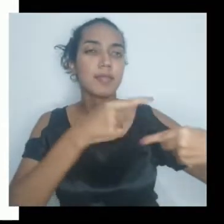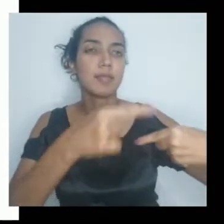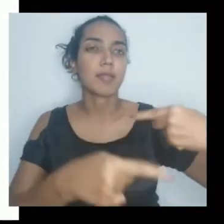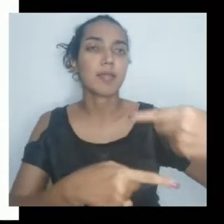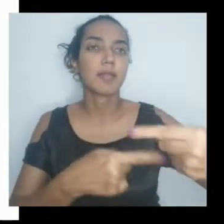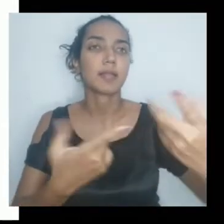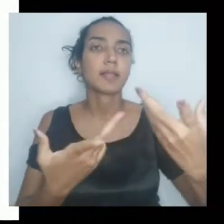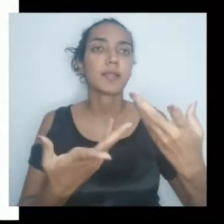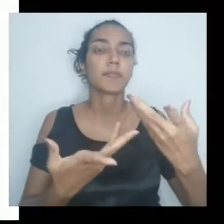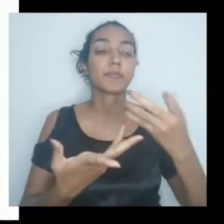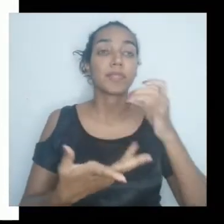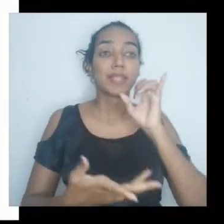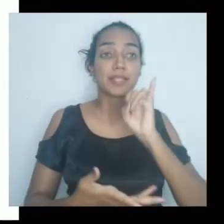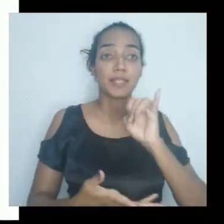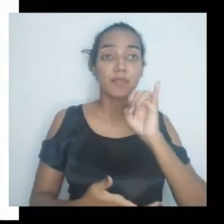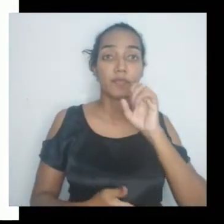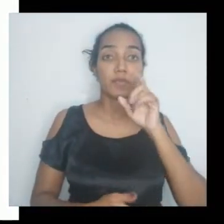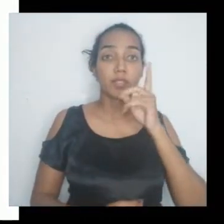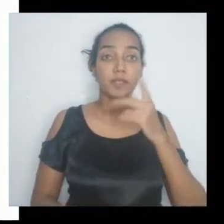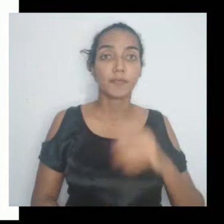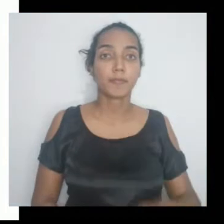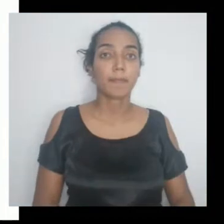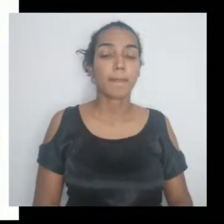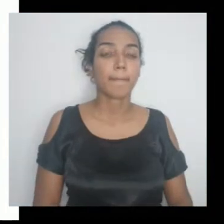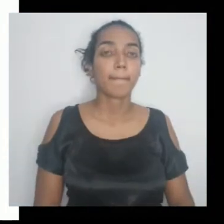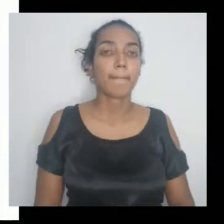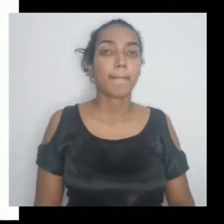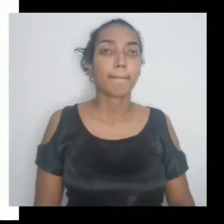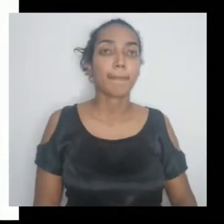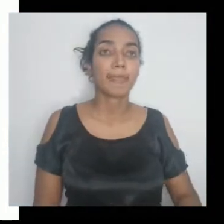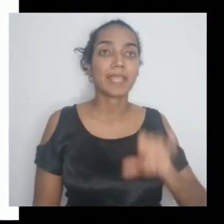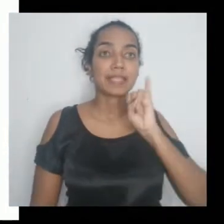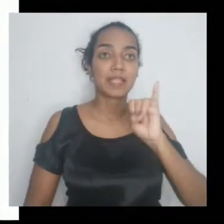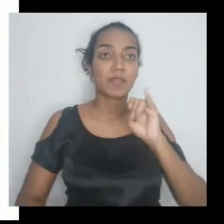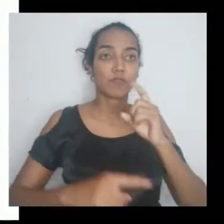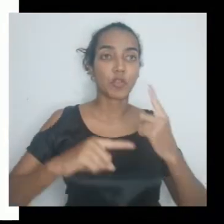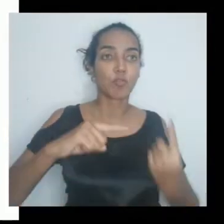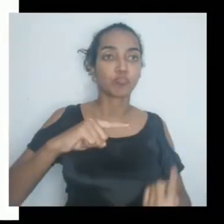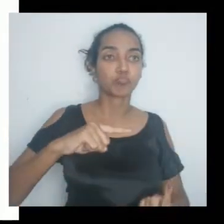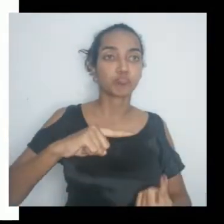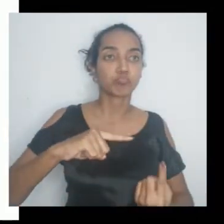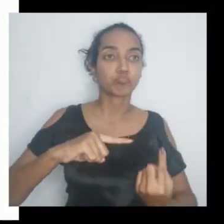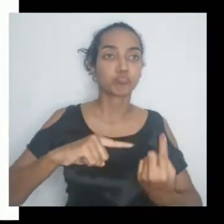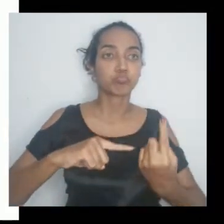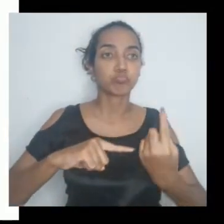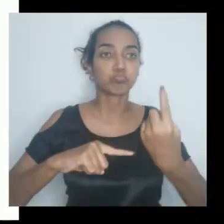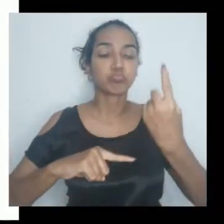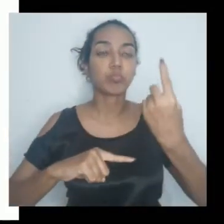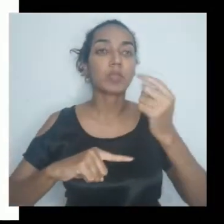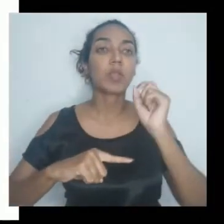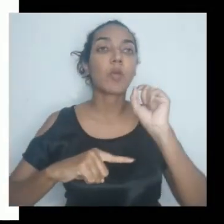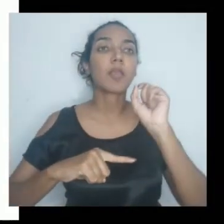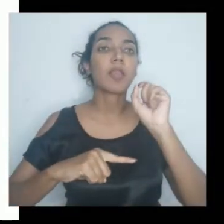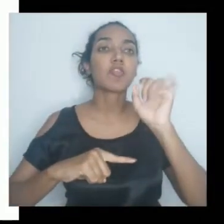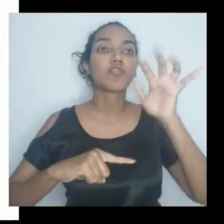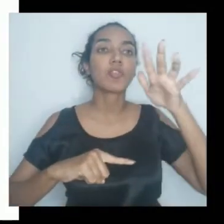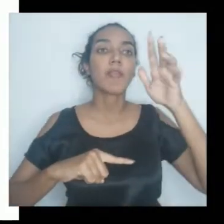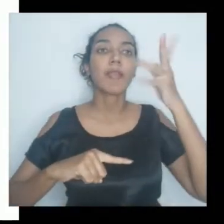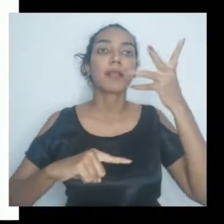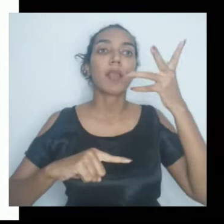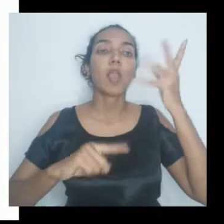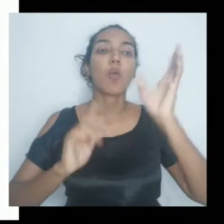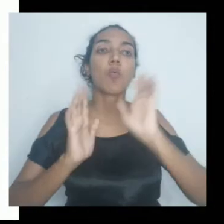anda neste sentido subindo, a gente está generalizando, ou seja, eu estou falando de um